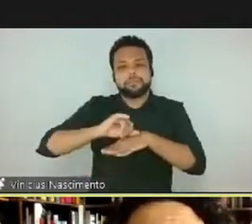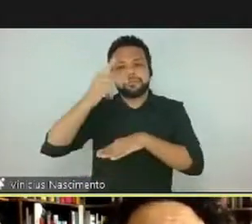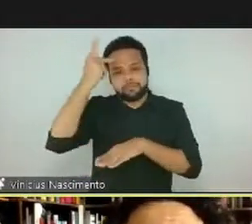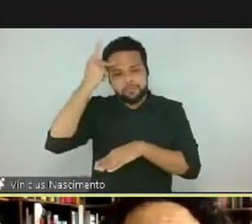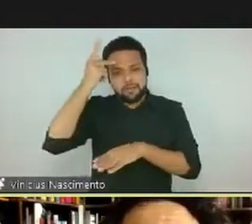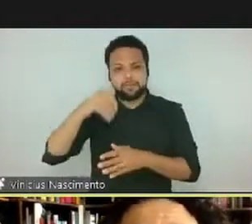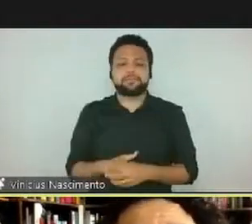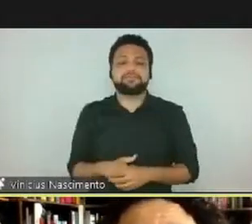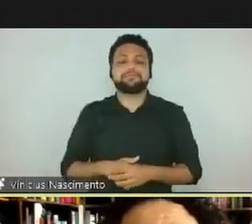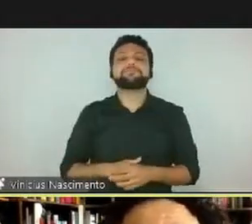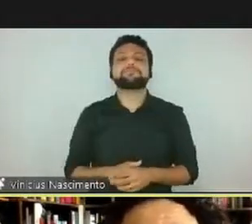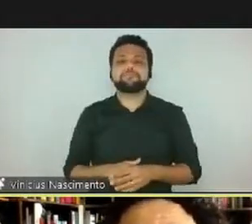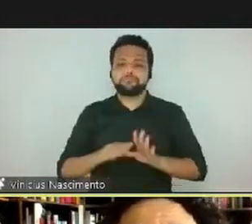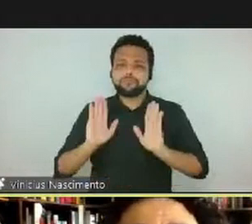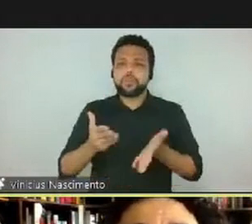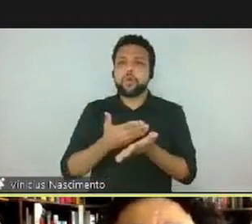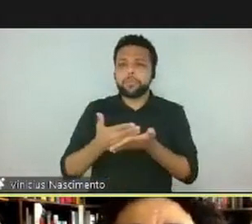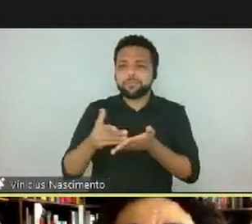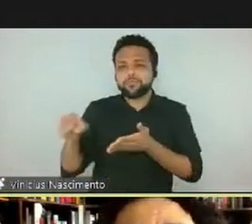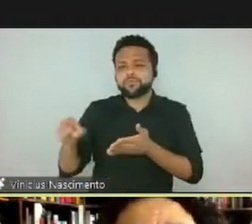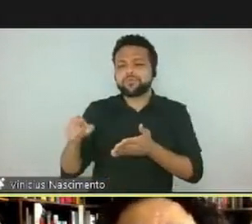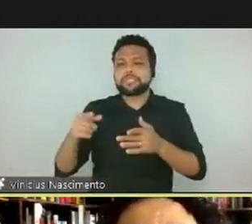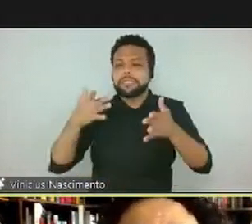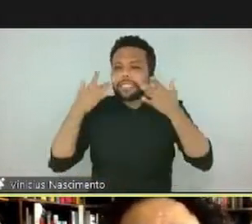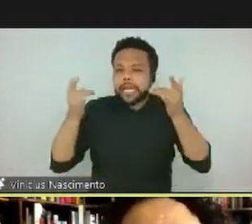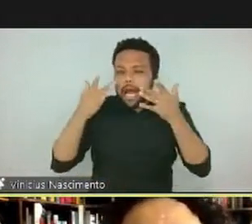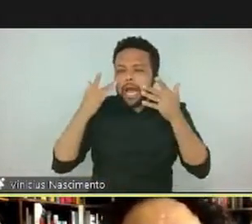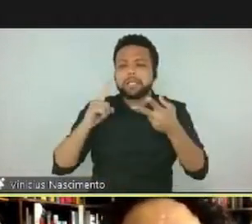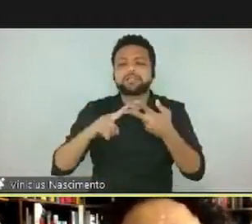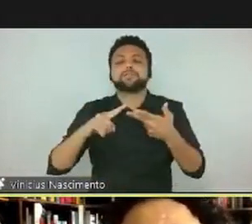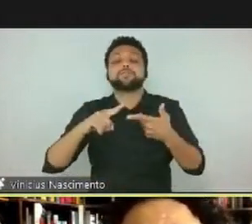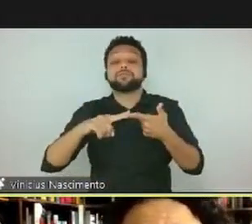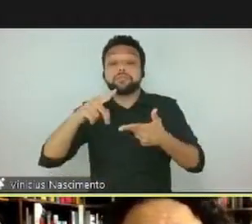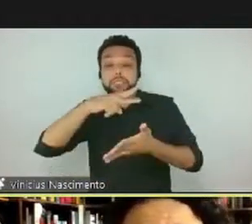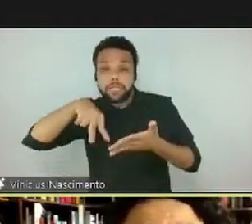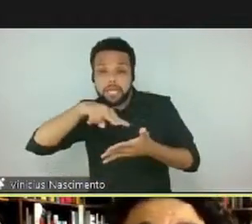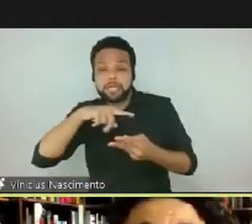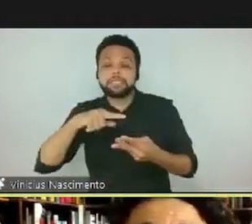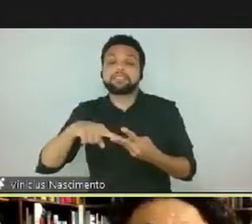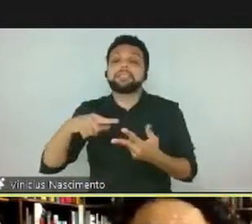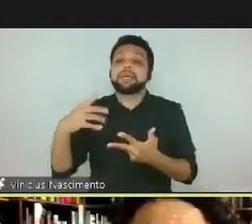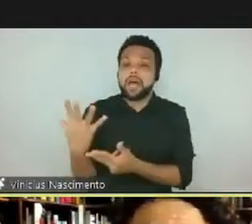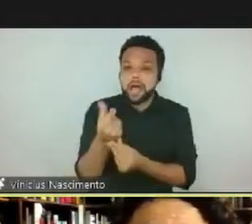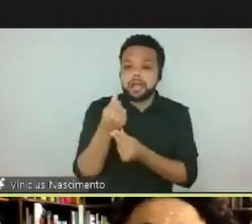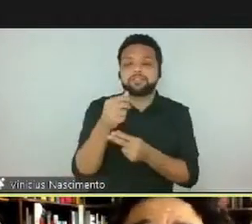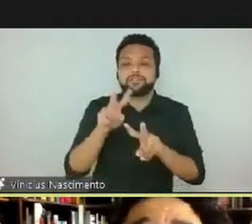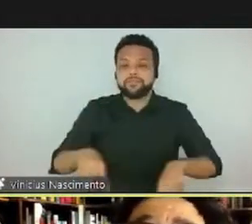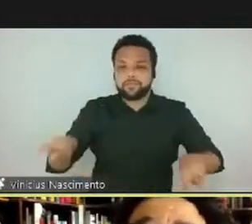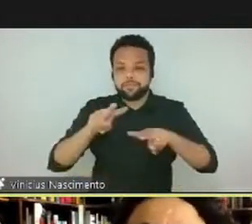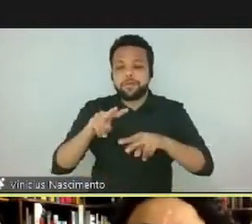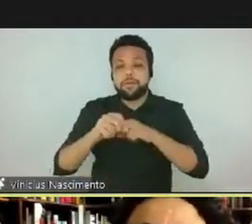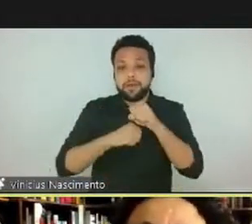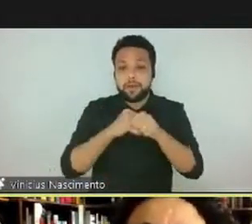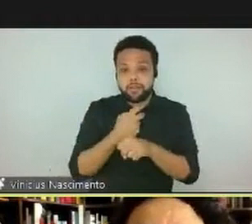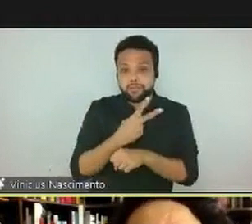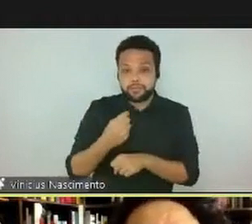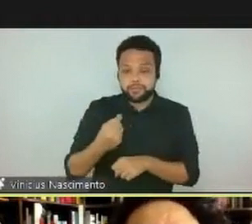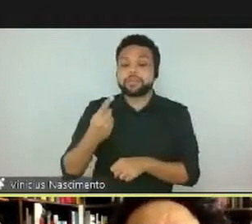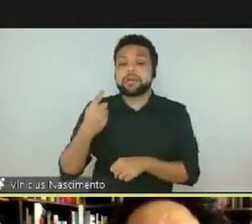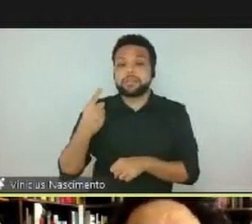Iniciamos as atividades de teatro, dança, música e artes visuais no Jaguaré em 2014 e